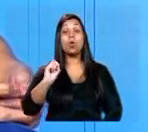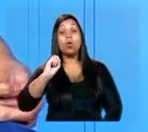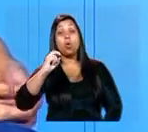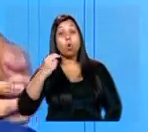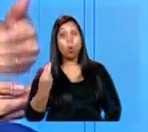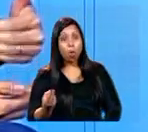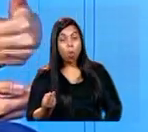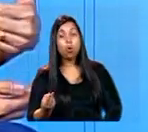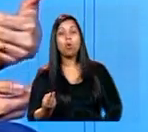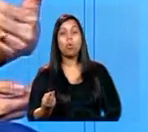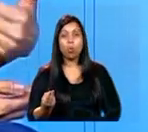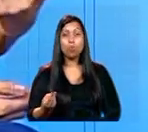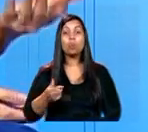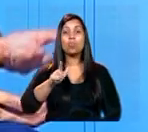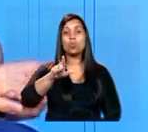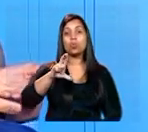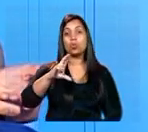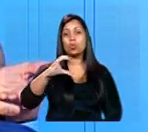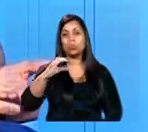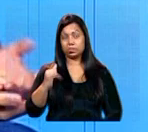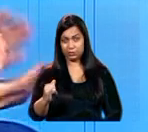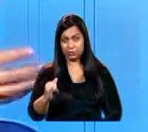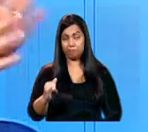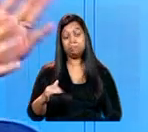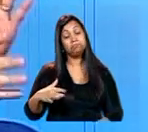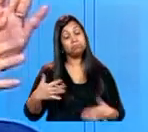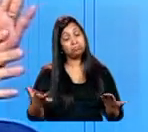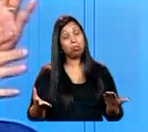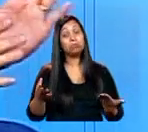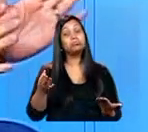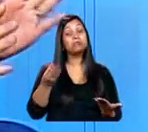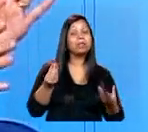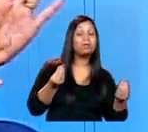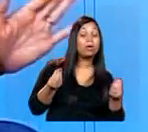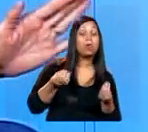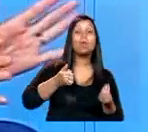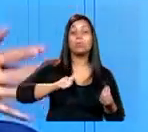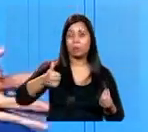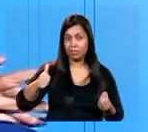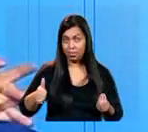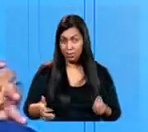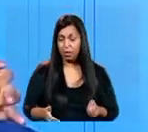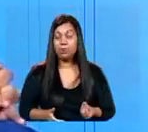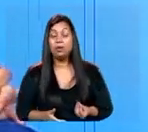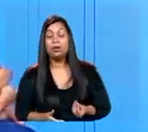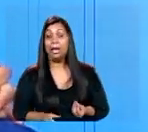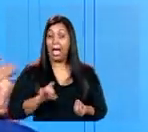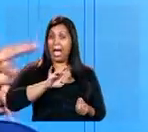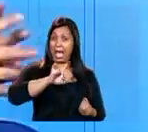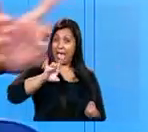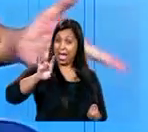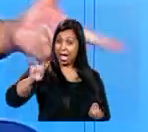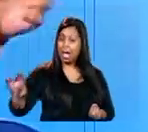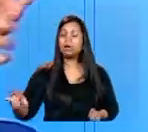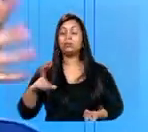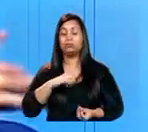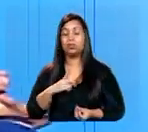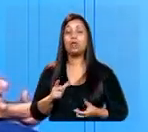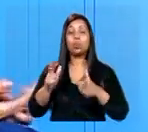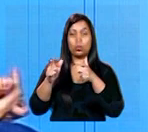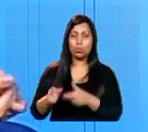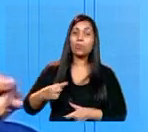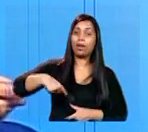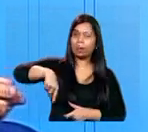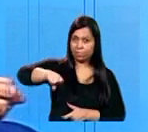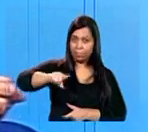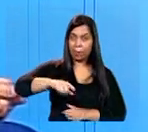Reabilitação Municipal, ou em alguns casos para o Luci Montoro, depende, isso aí é de critérios de encaminhamento. Cada paciente tem